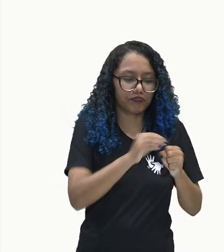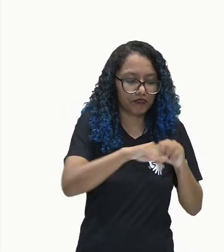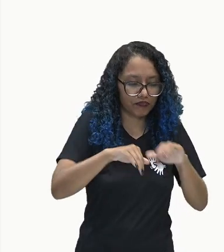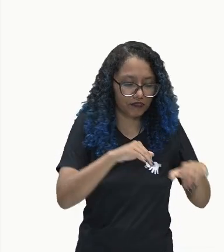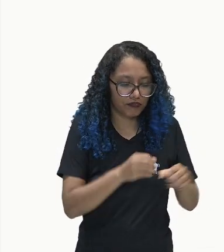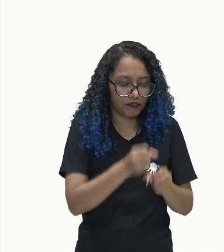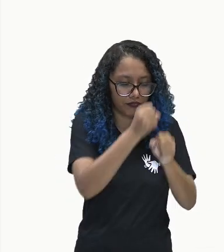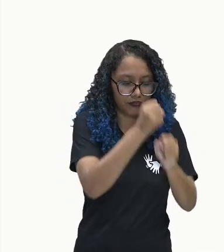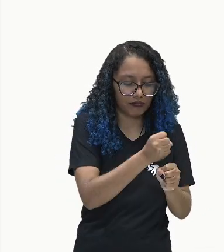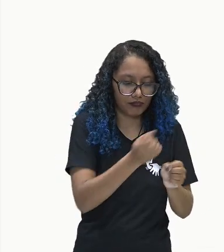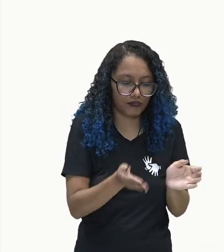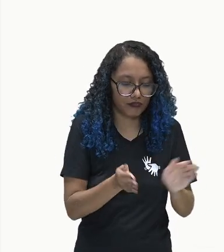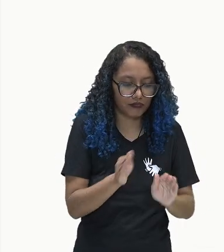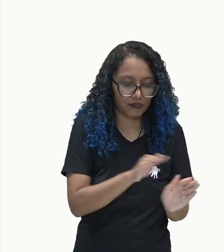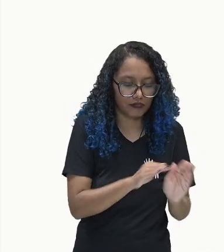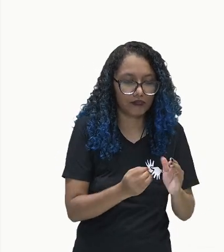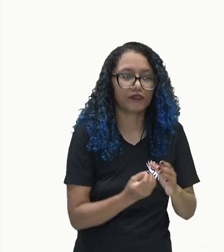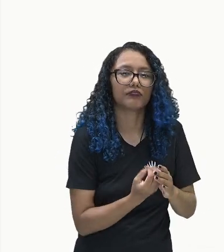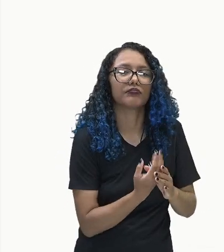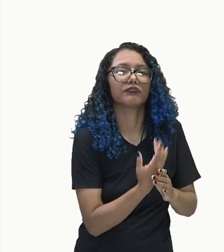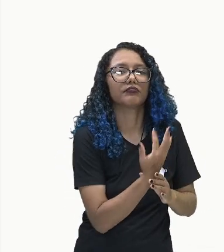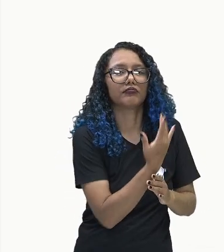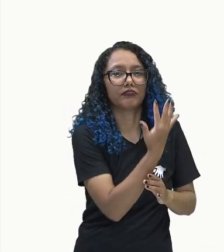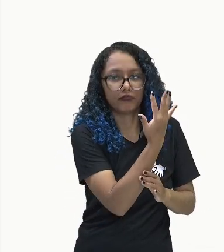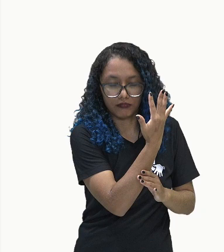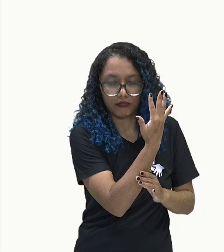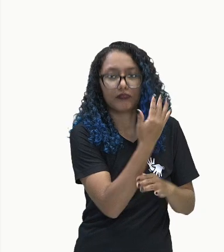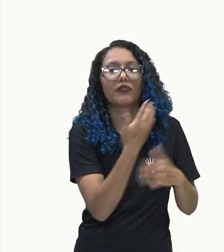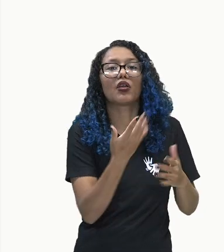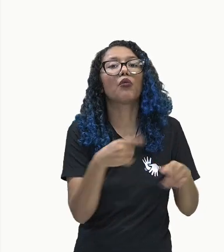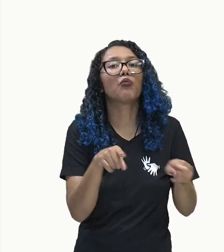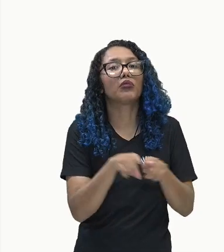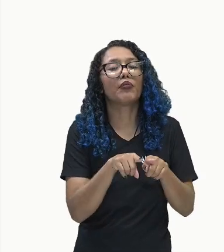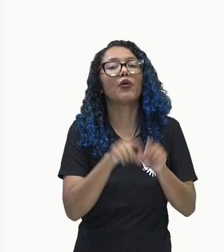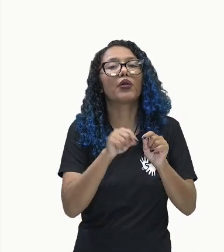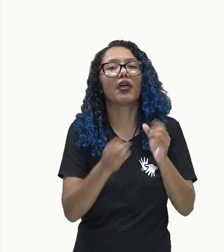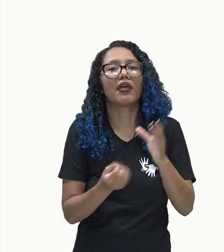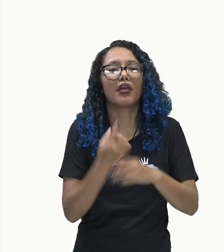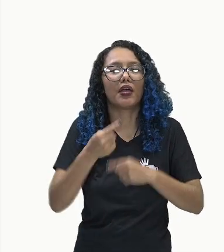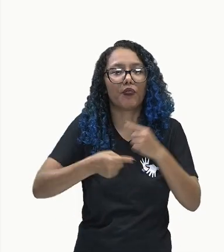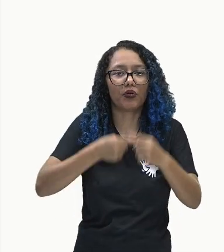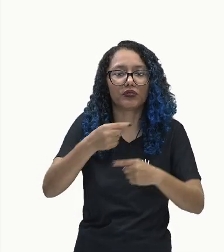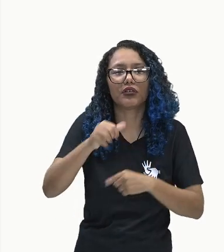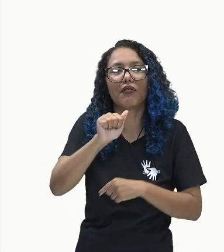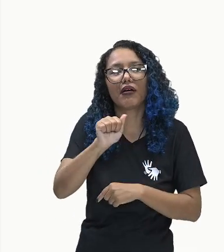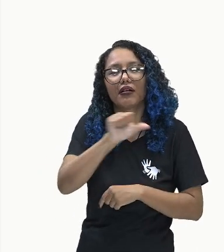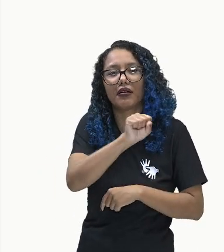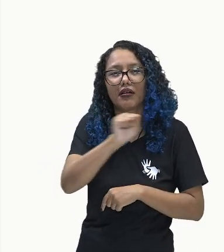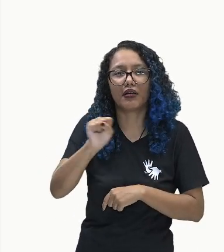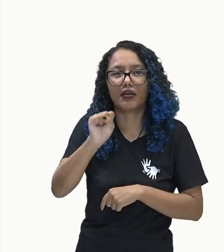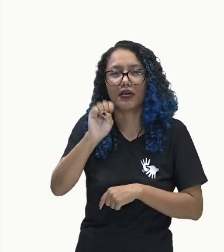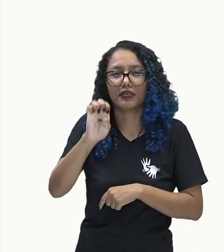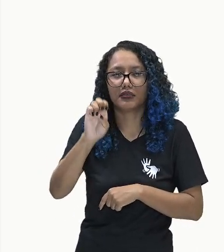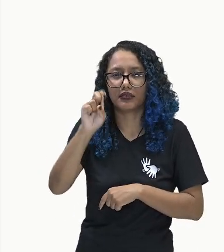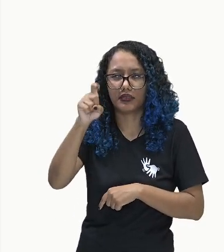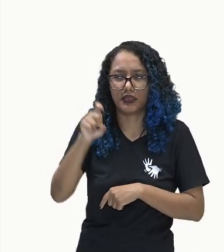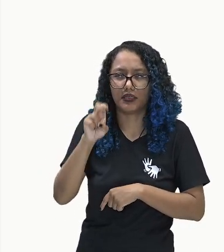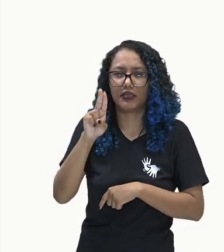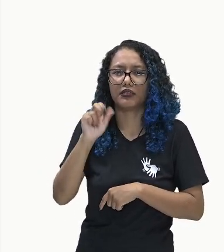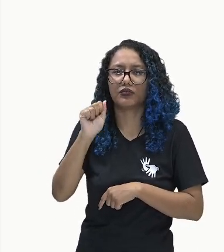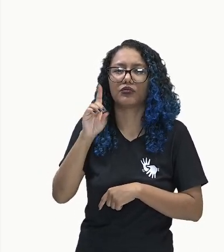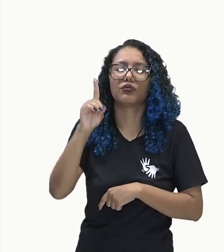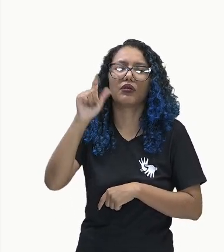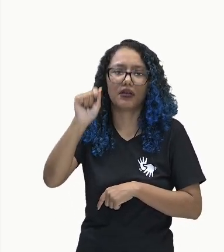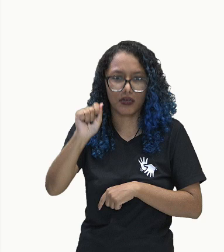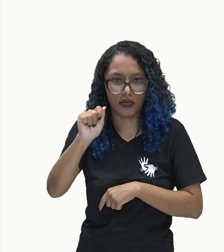ele enraiza e cresce. Então você acabou também de fazer uma reprodução assexuada, né? Que são a